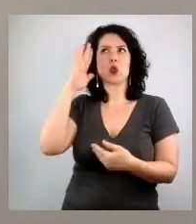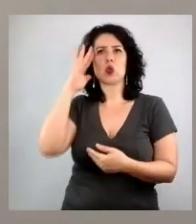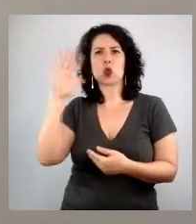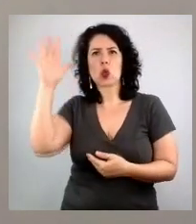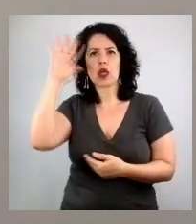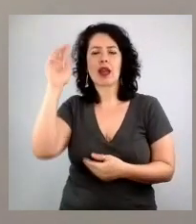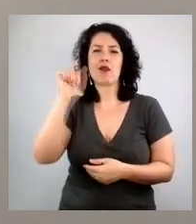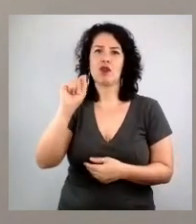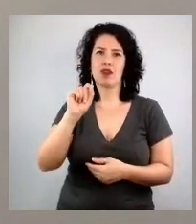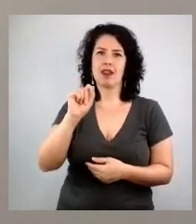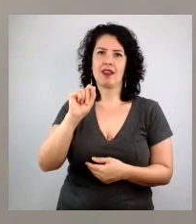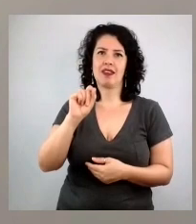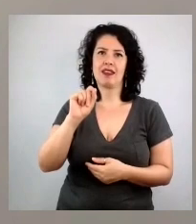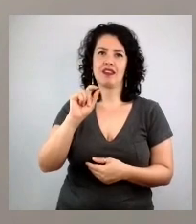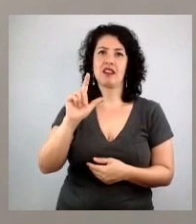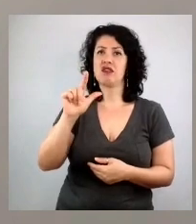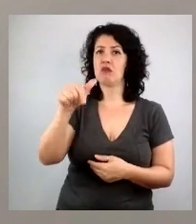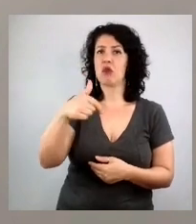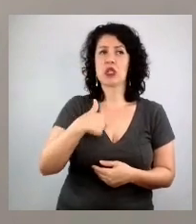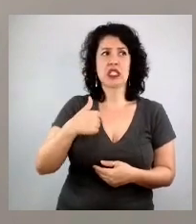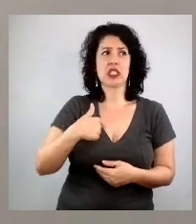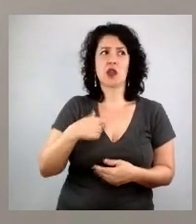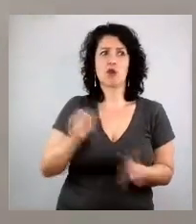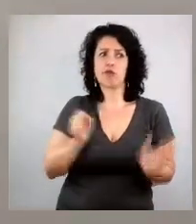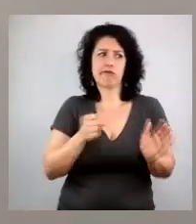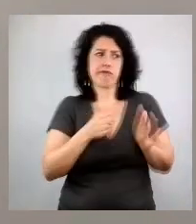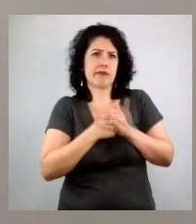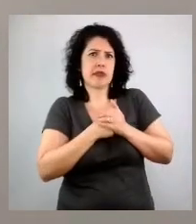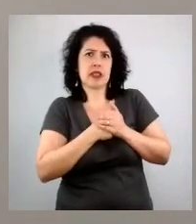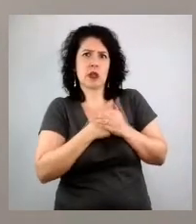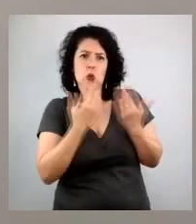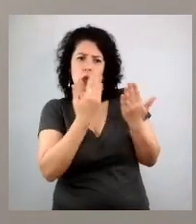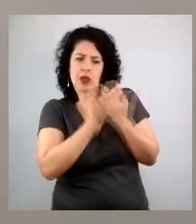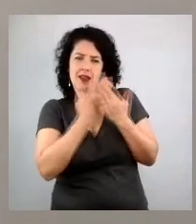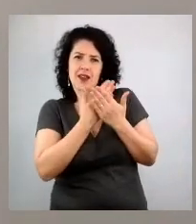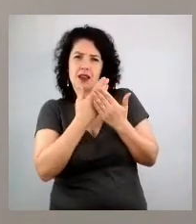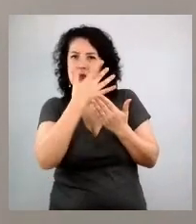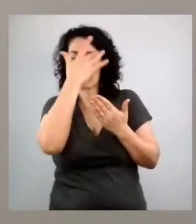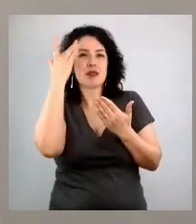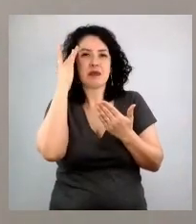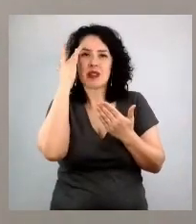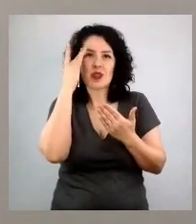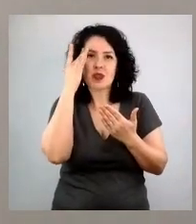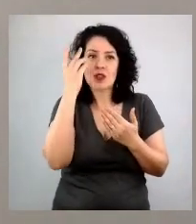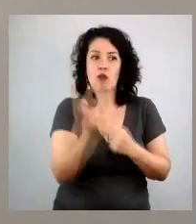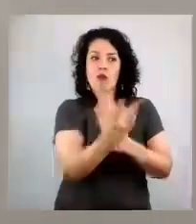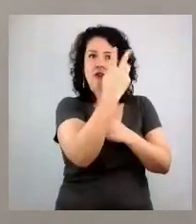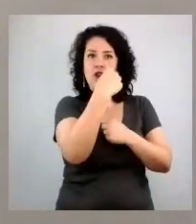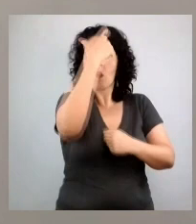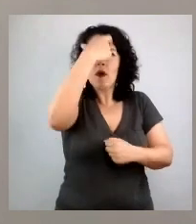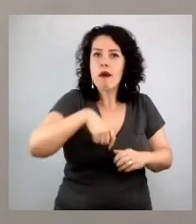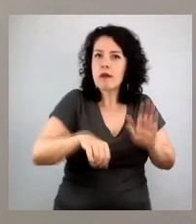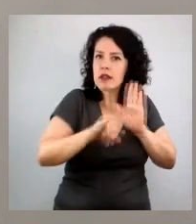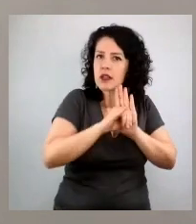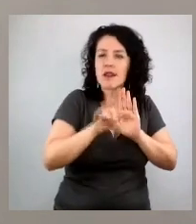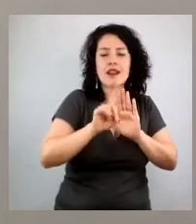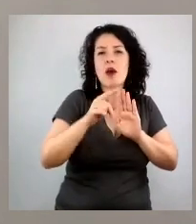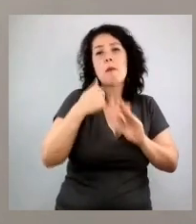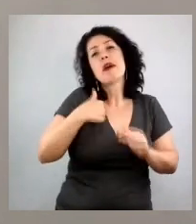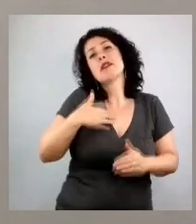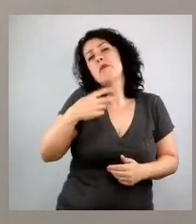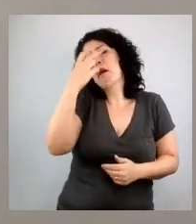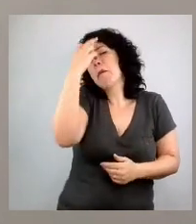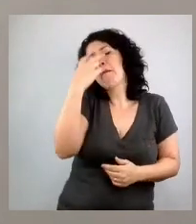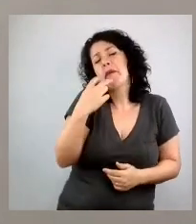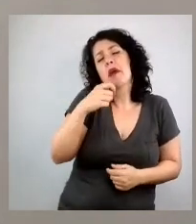multidão. Por quê? Porque as pessoas viam a minha bengala, as pessoas não me viam. Então, assim, é uma linha muito tênue entre você querer que as pessoas